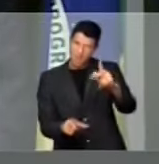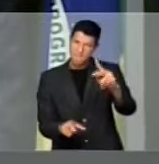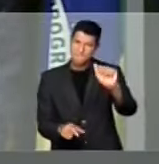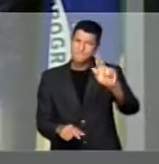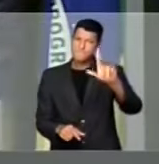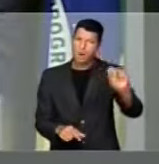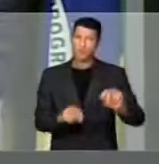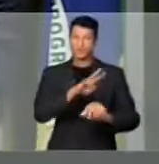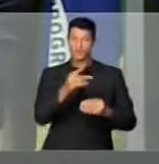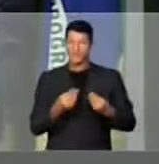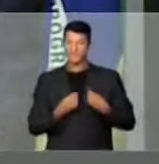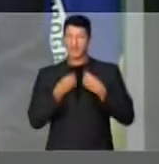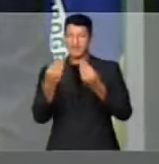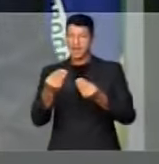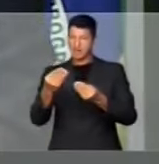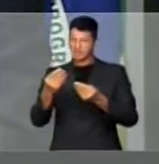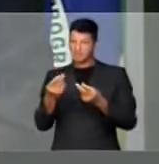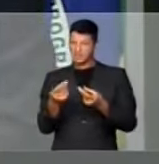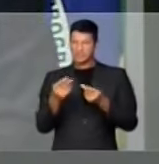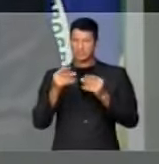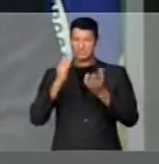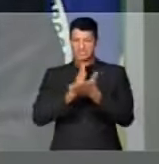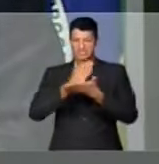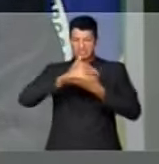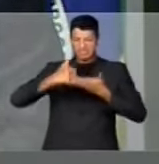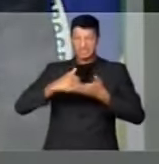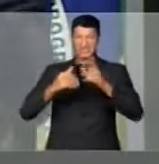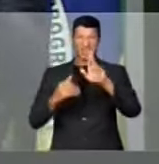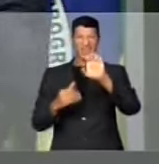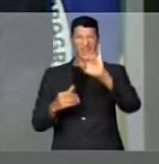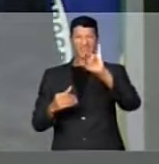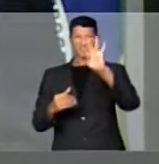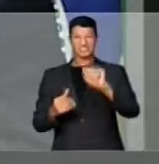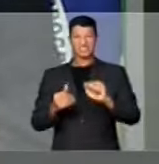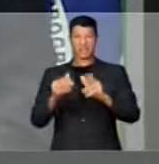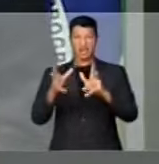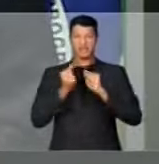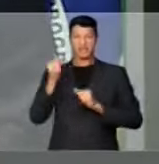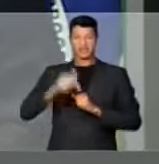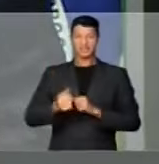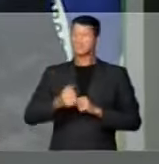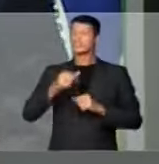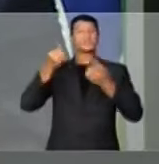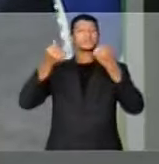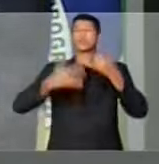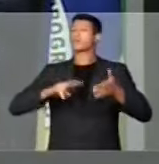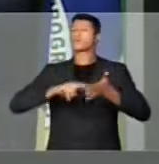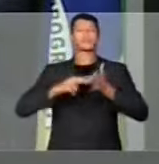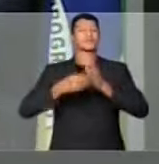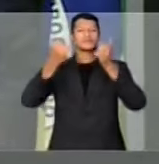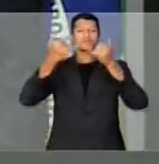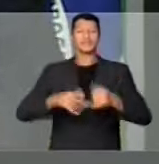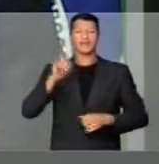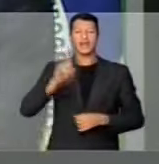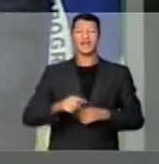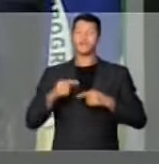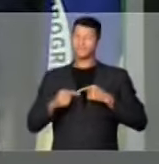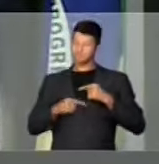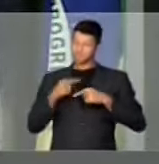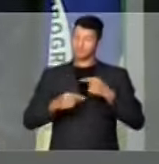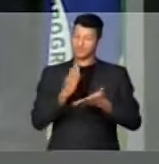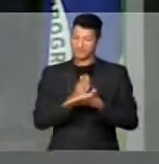Excelência vai deixar um patrimônio que a sua receita recebida aqui não justifica. Essa é a